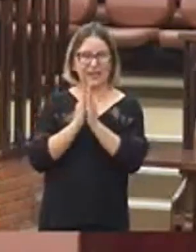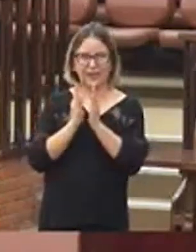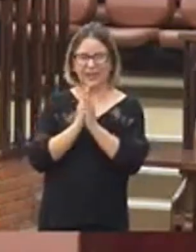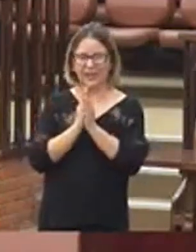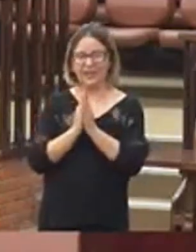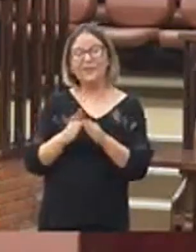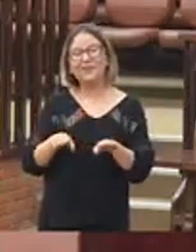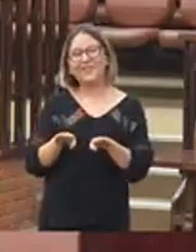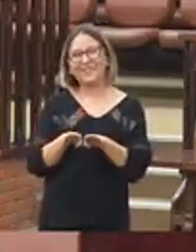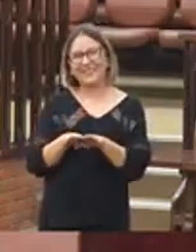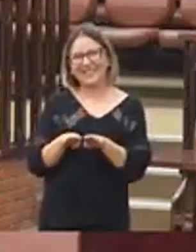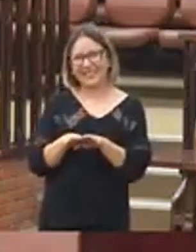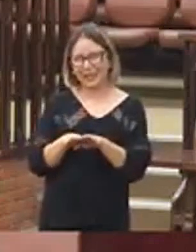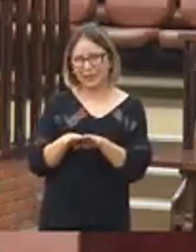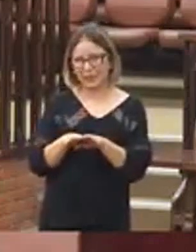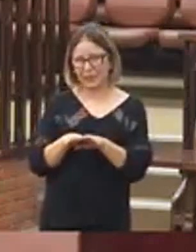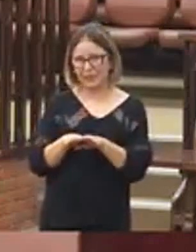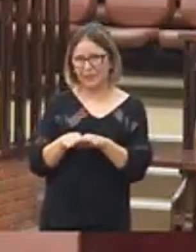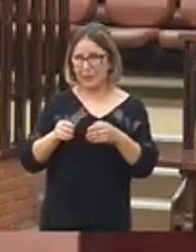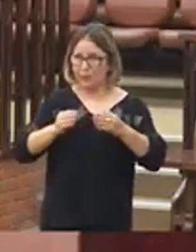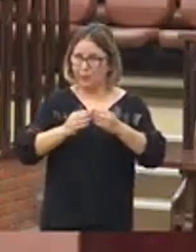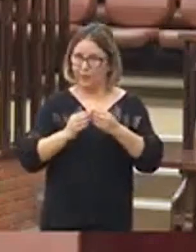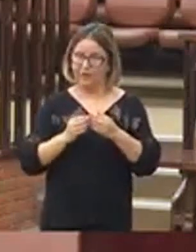e também, por favor, coloca aí